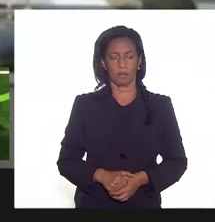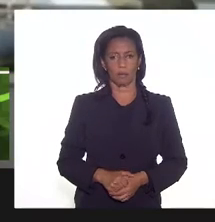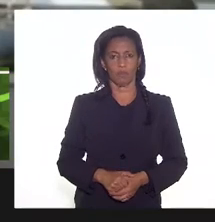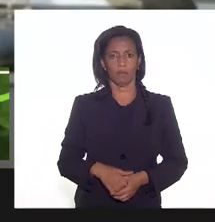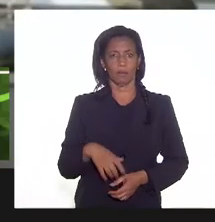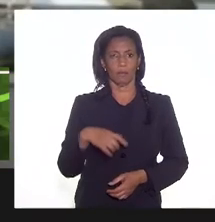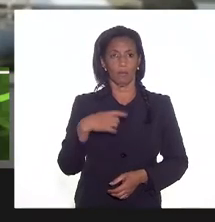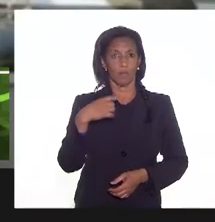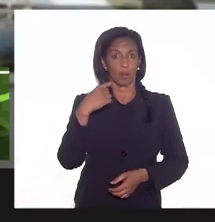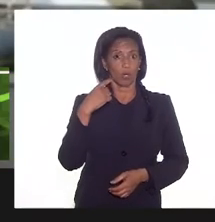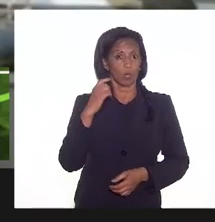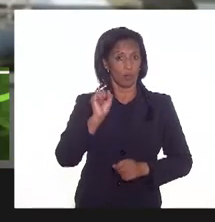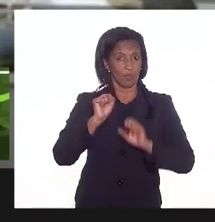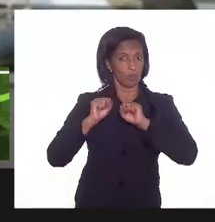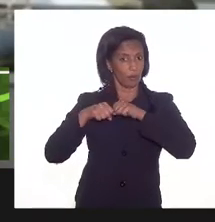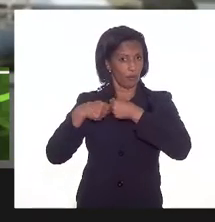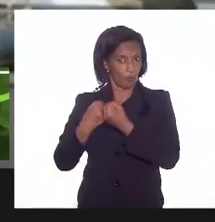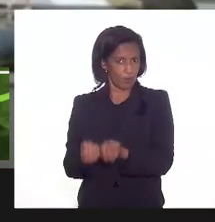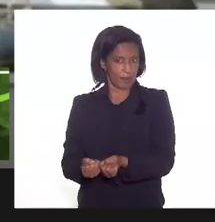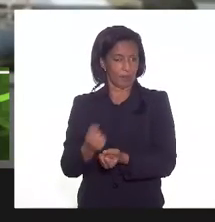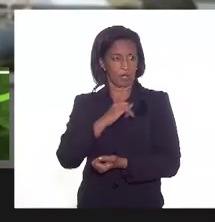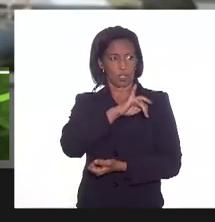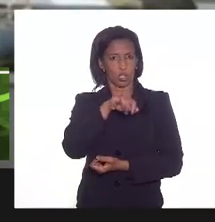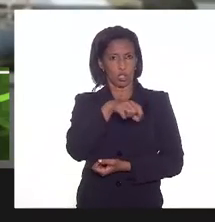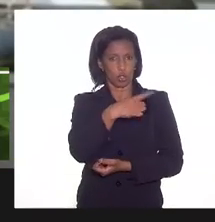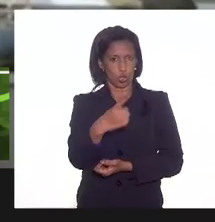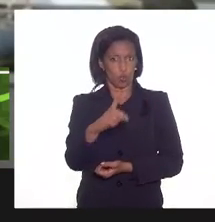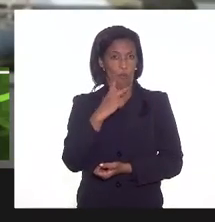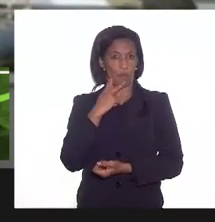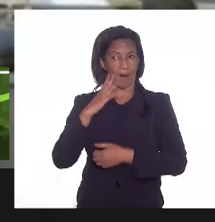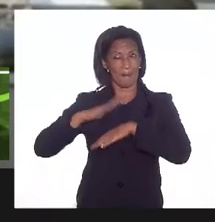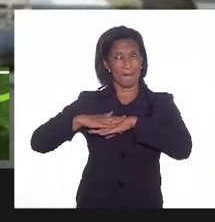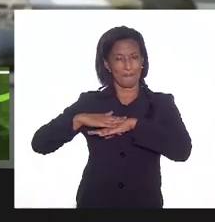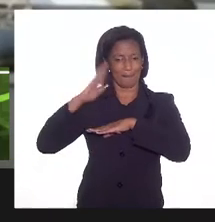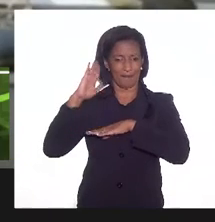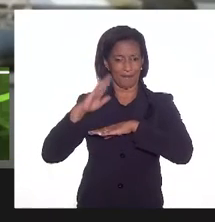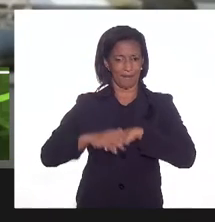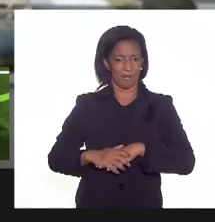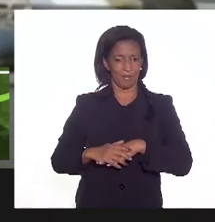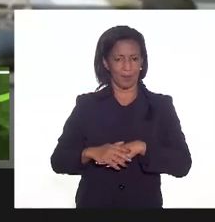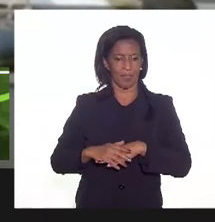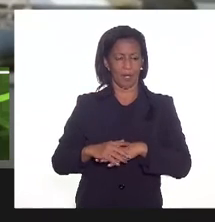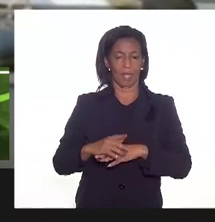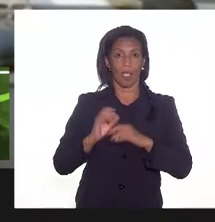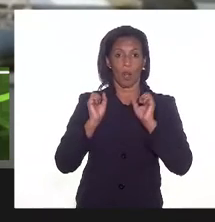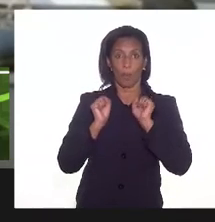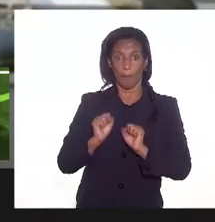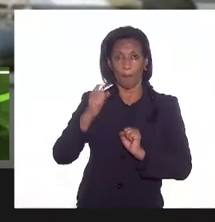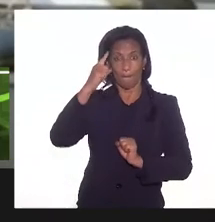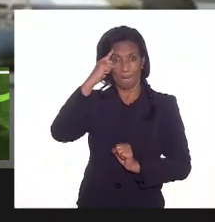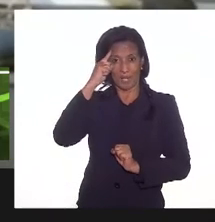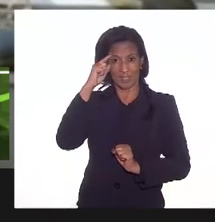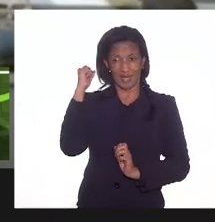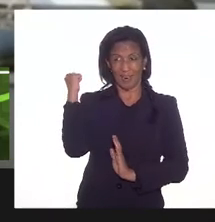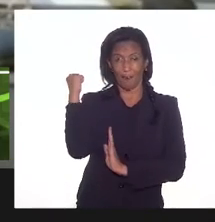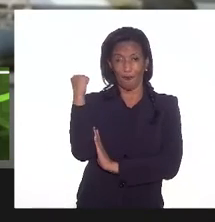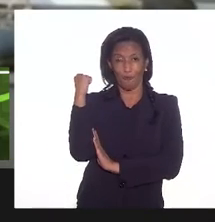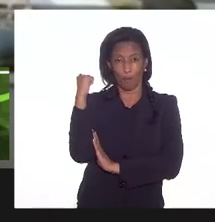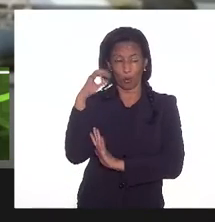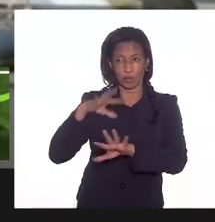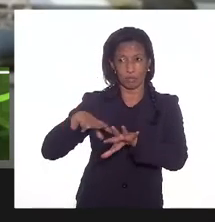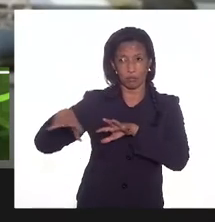queria reforçar a ideia que o João Guerreiro traz aqui de que a escola é muito mais que a gente pode pensar na potência dos nossos